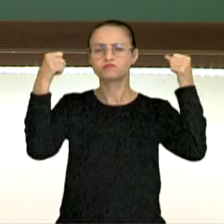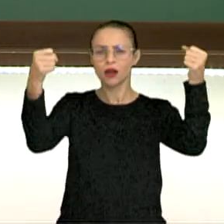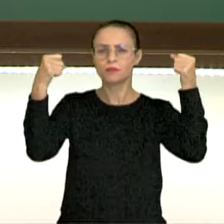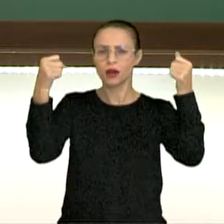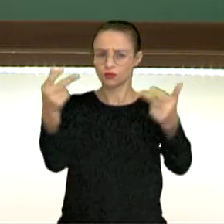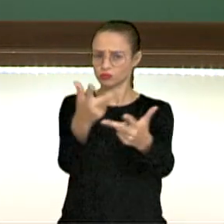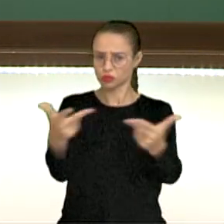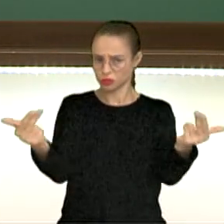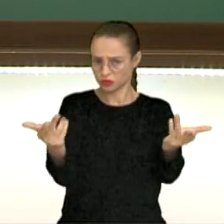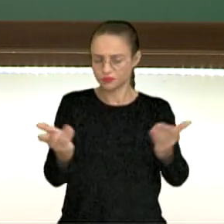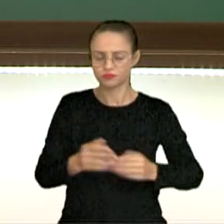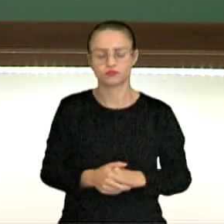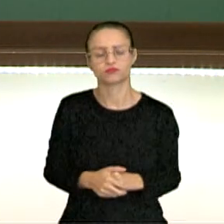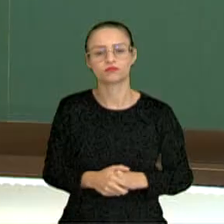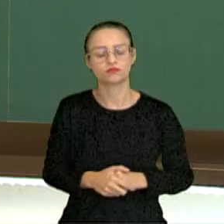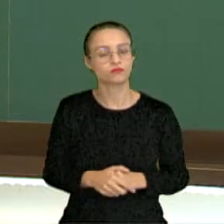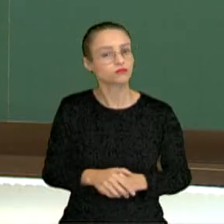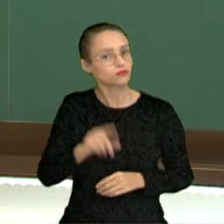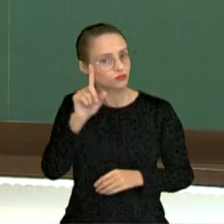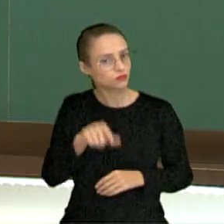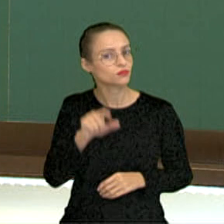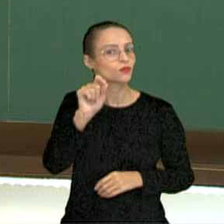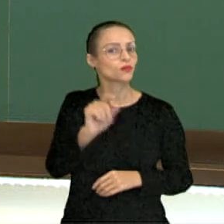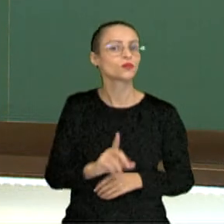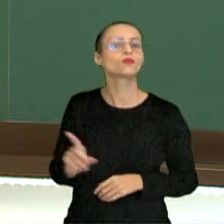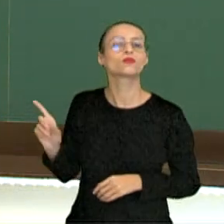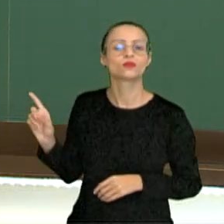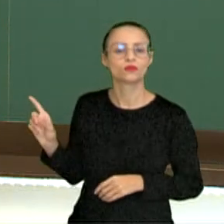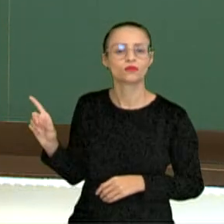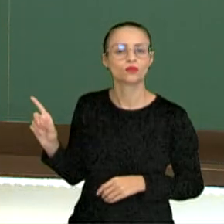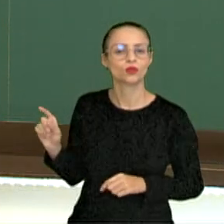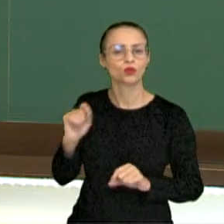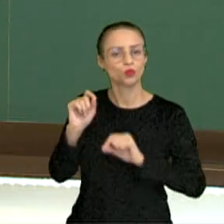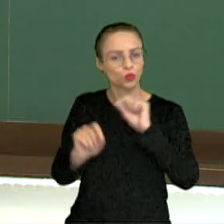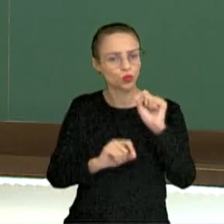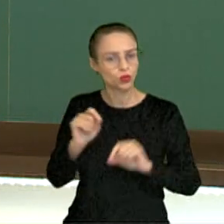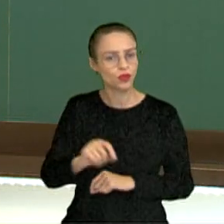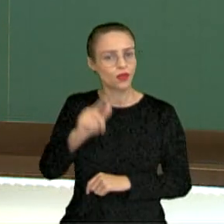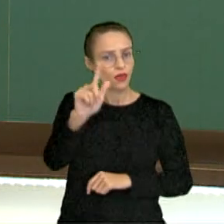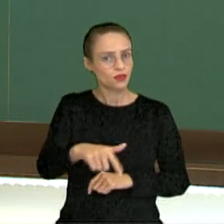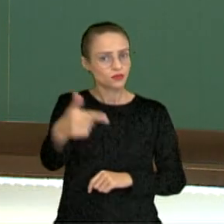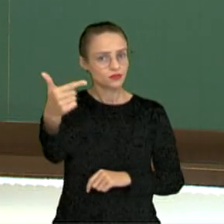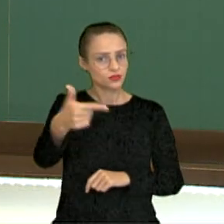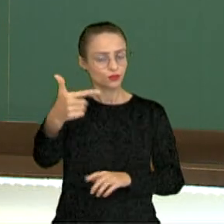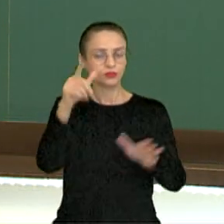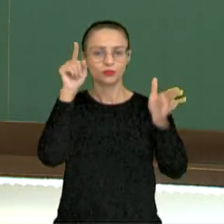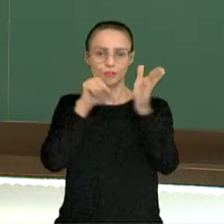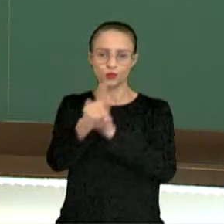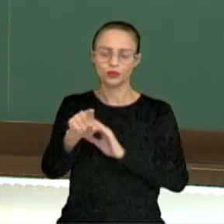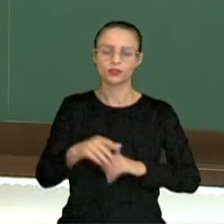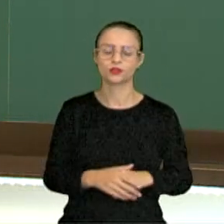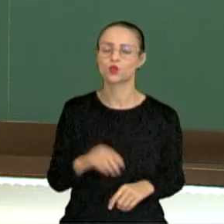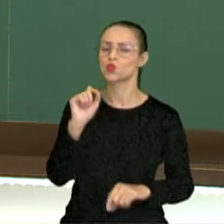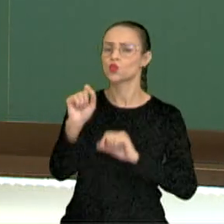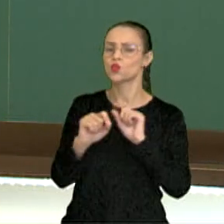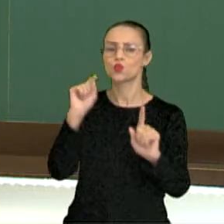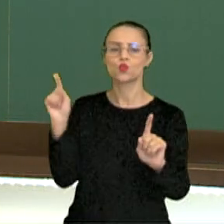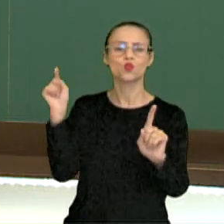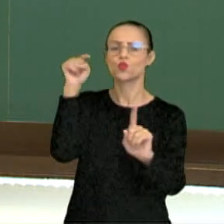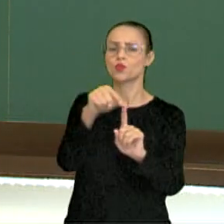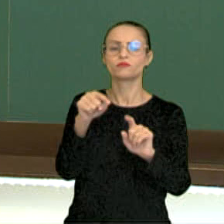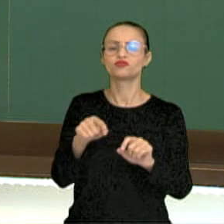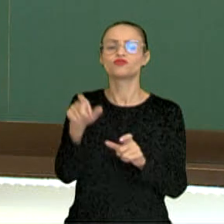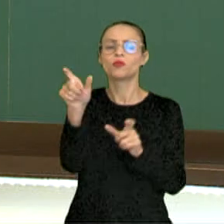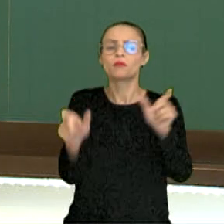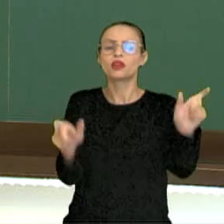algo. E isso vem a ser a nossa segunda pergunta. Vejamos, com que objetivos as